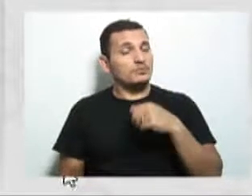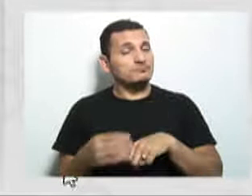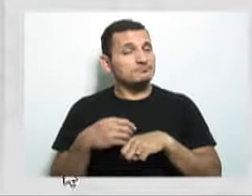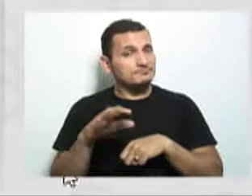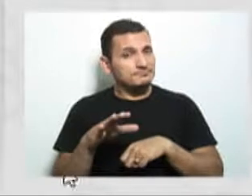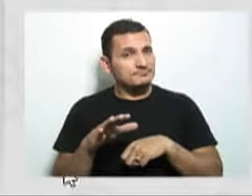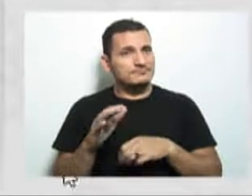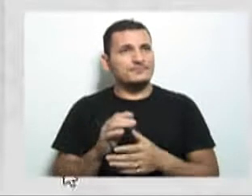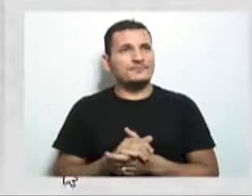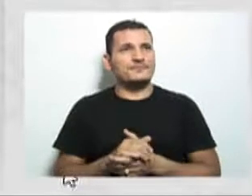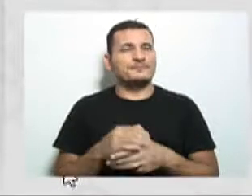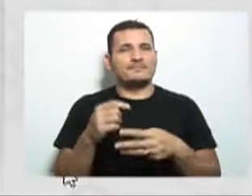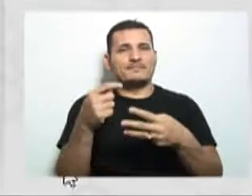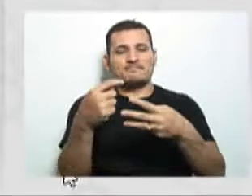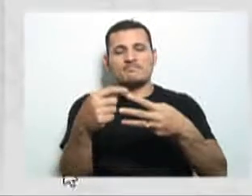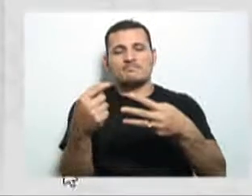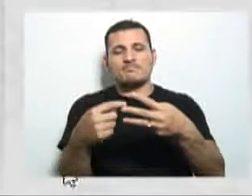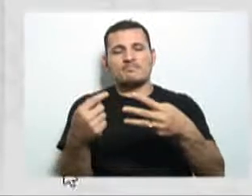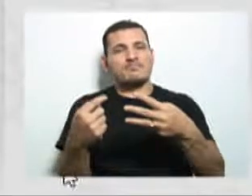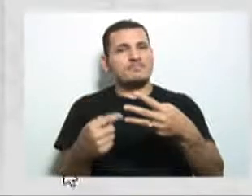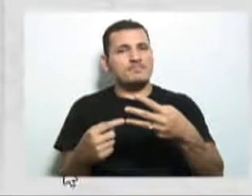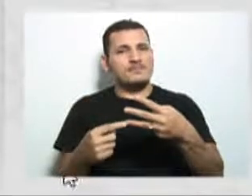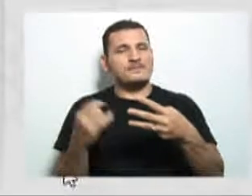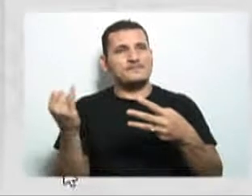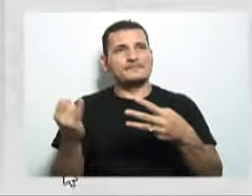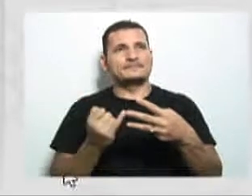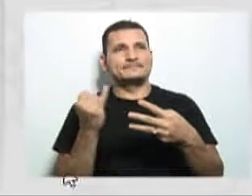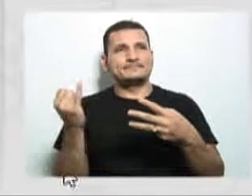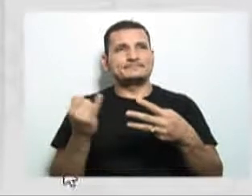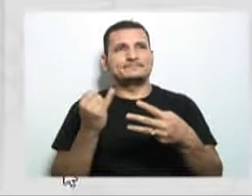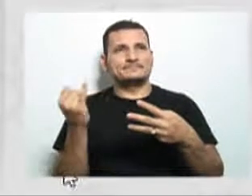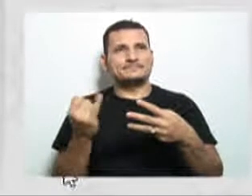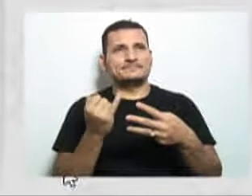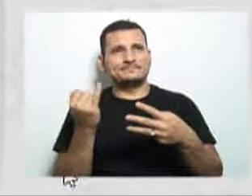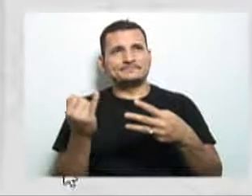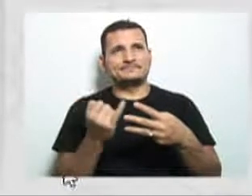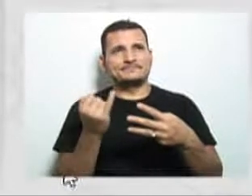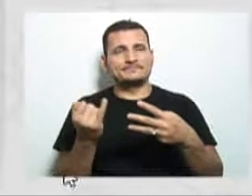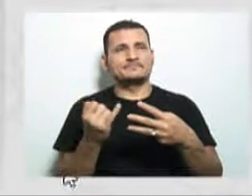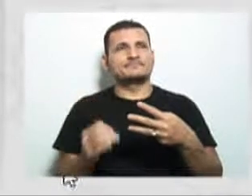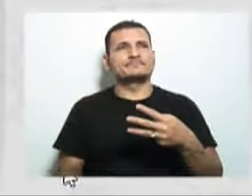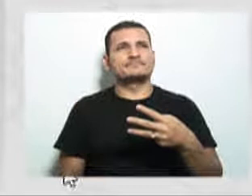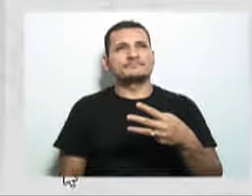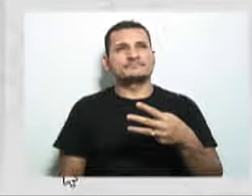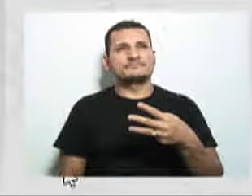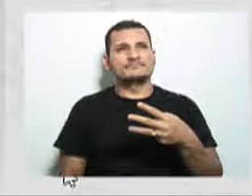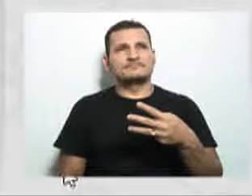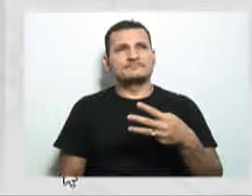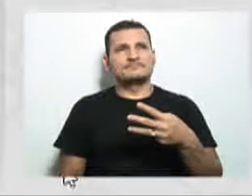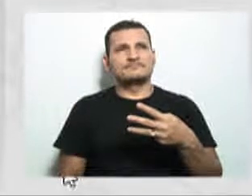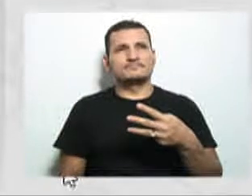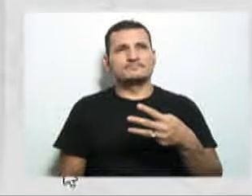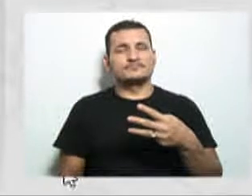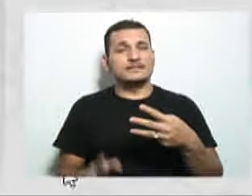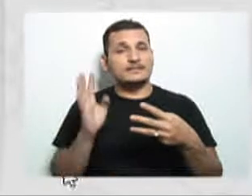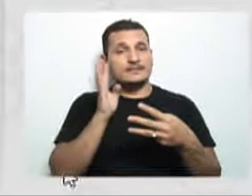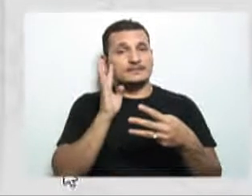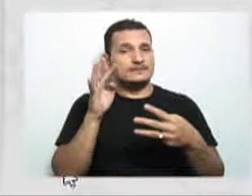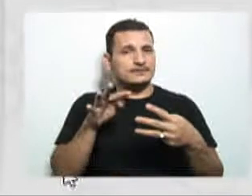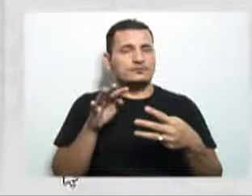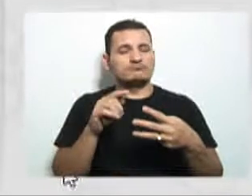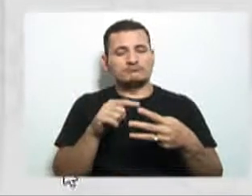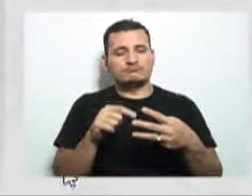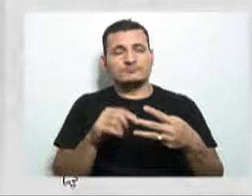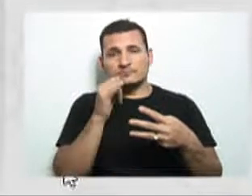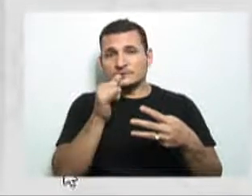aí. 3 pontos fundamentais que precisam de atenção. São eles. E se eu precisar que você comente na